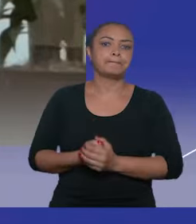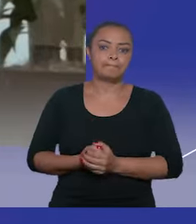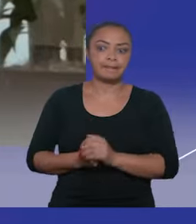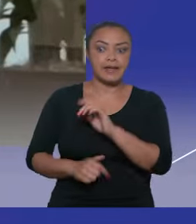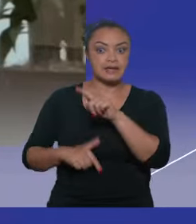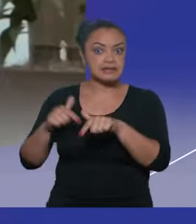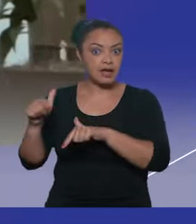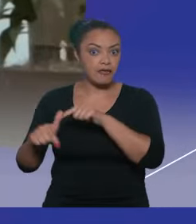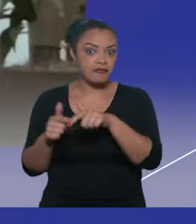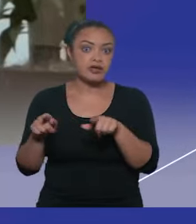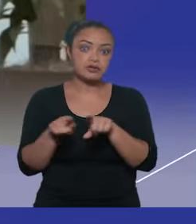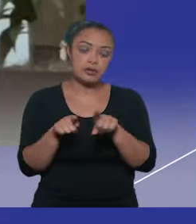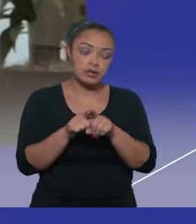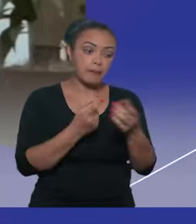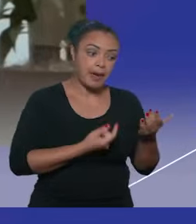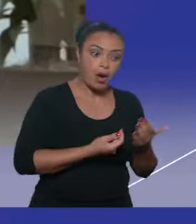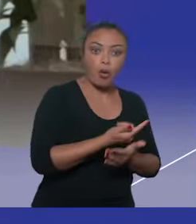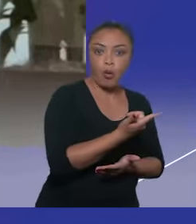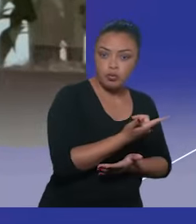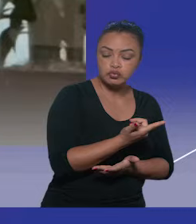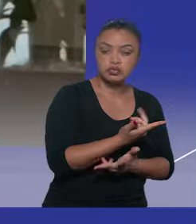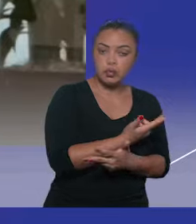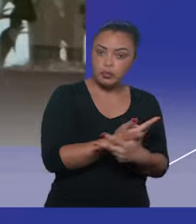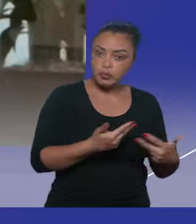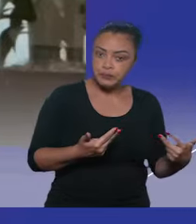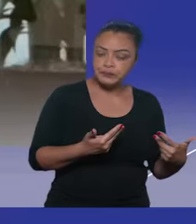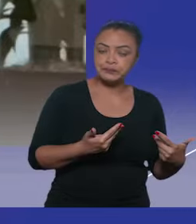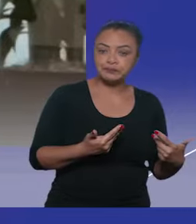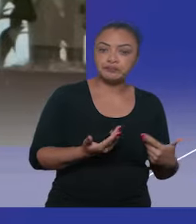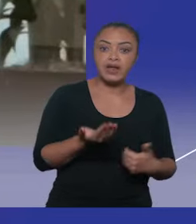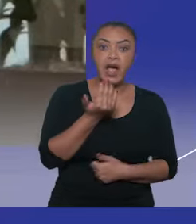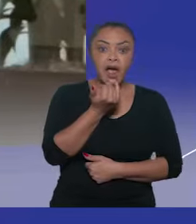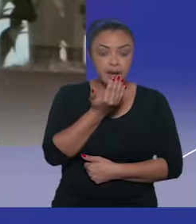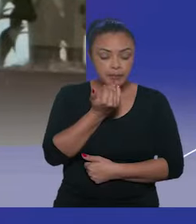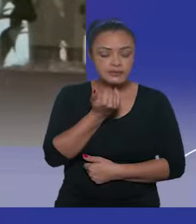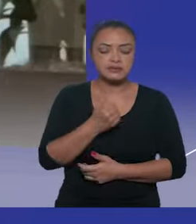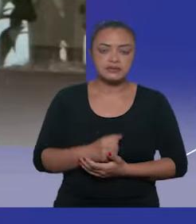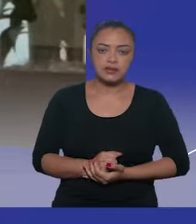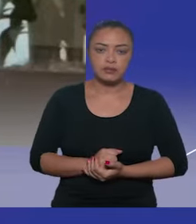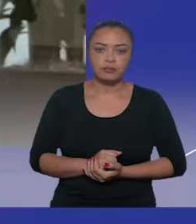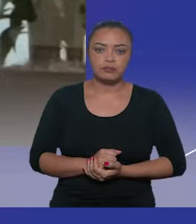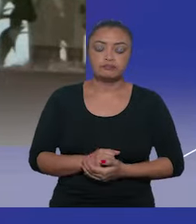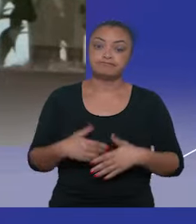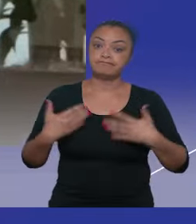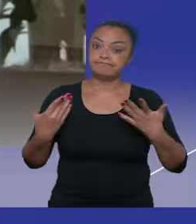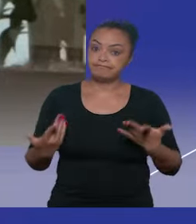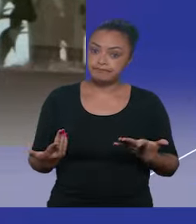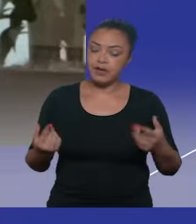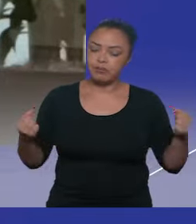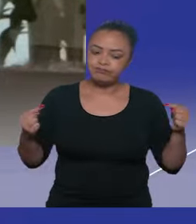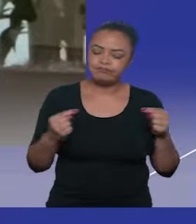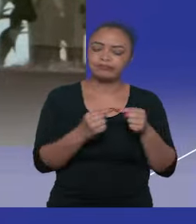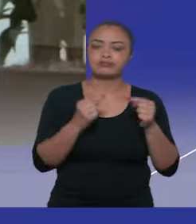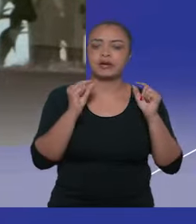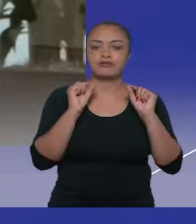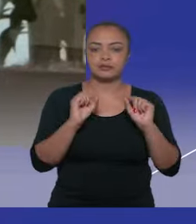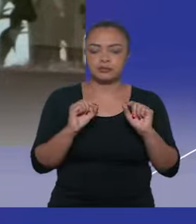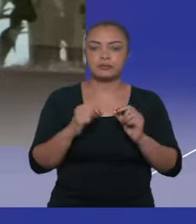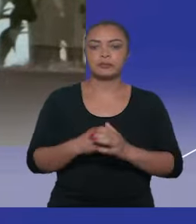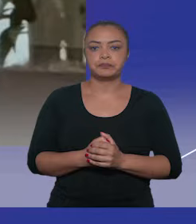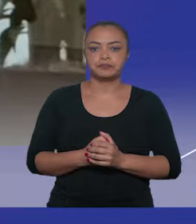não só de serviços, mas principalmente de consumo mesmo, de bens de consumo e até mesmo de alimentação. Então, isso afetou